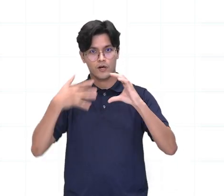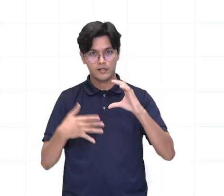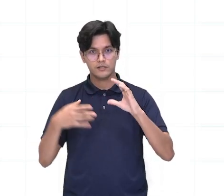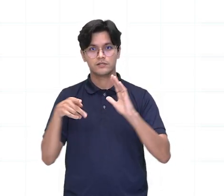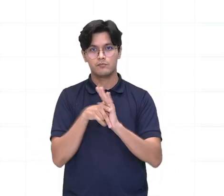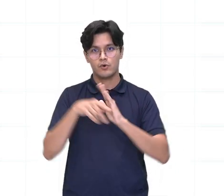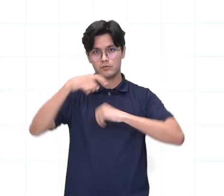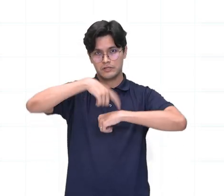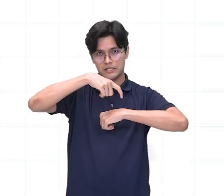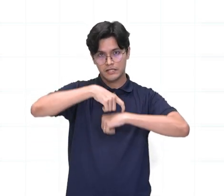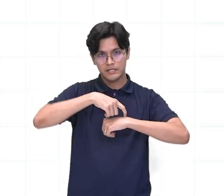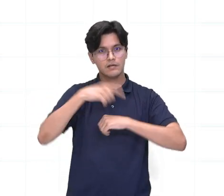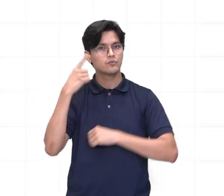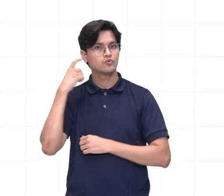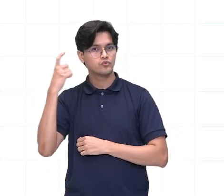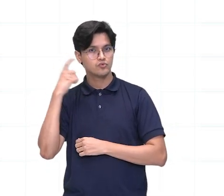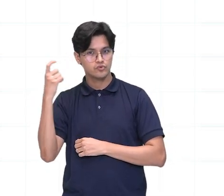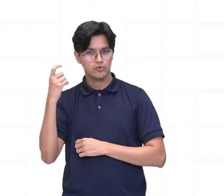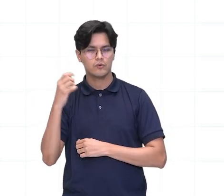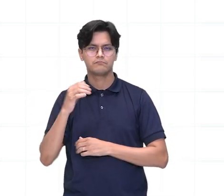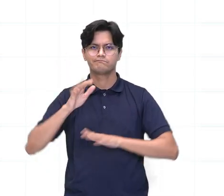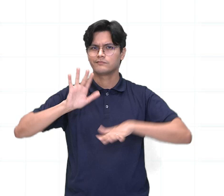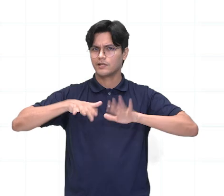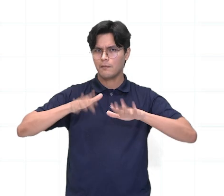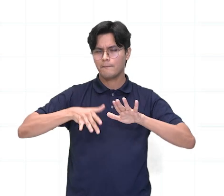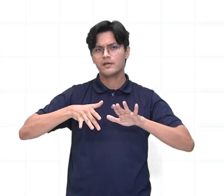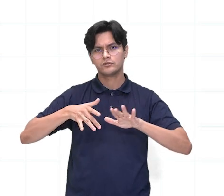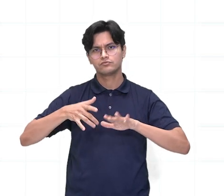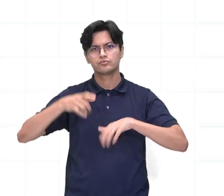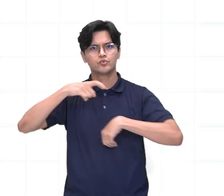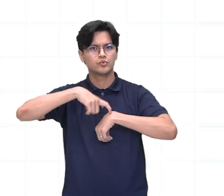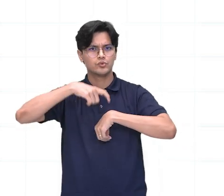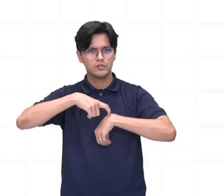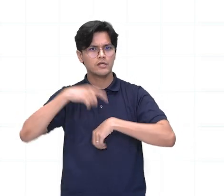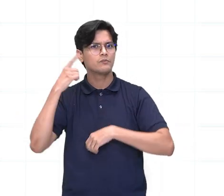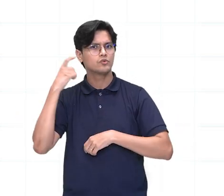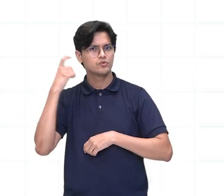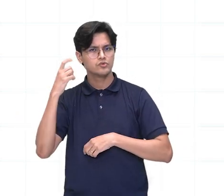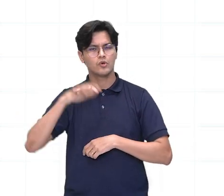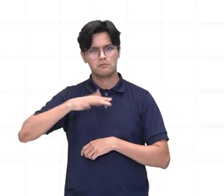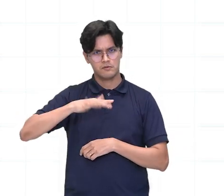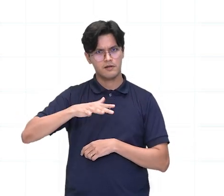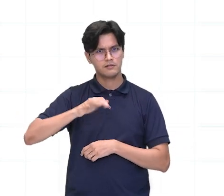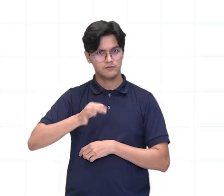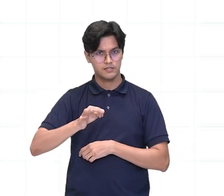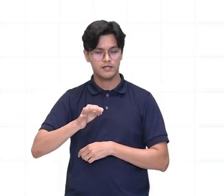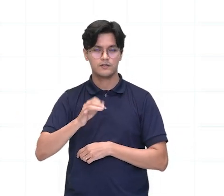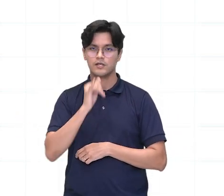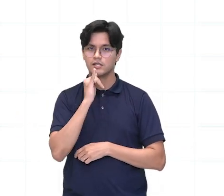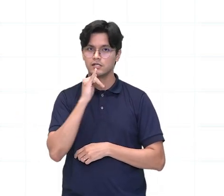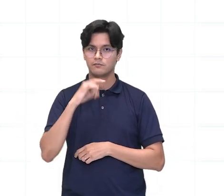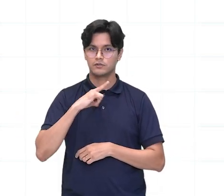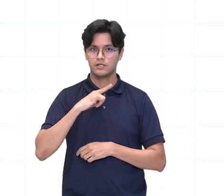som. Depende do tempo que dura as vibrações do objeto que os produz. É o período em que o som